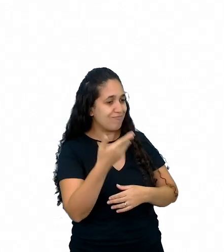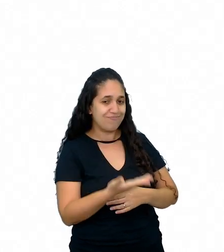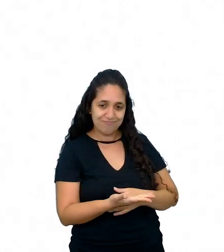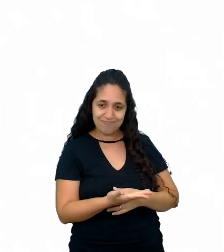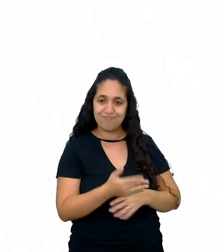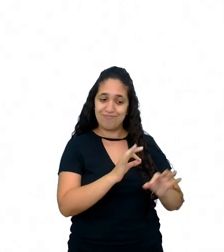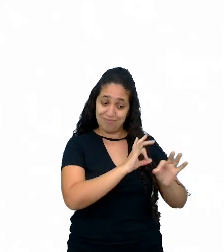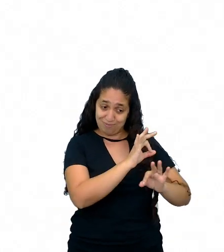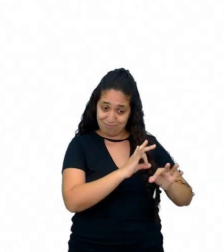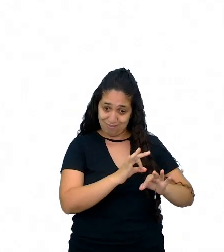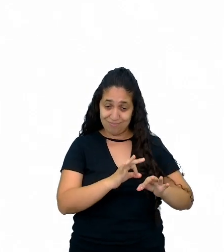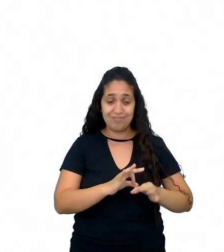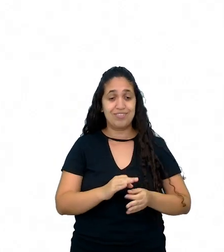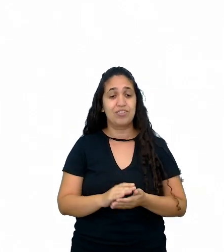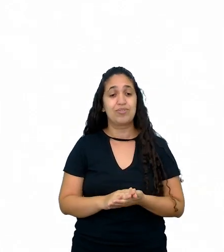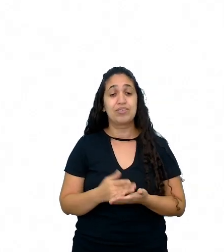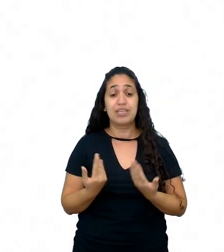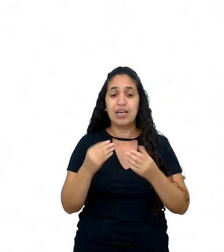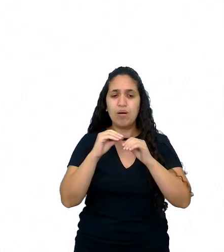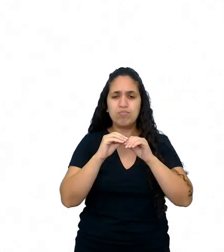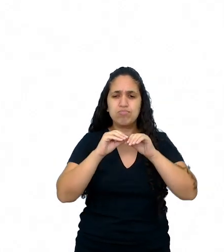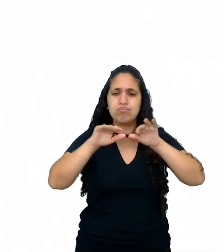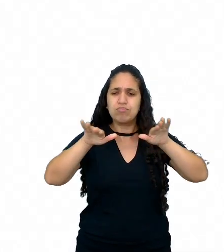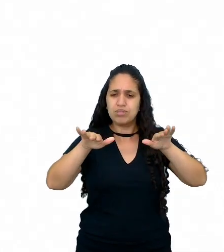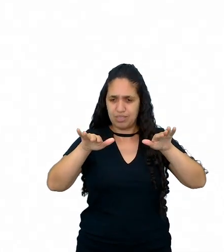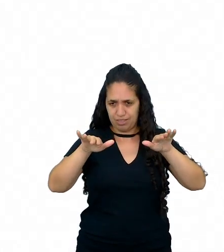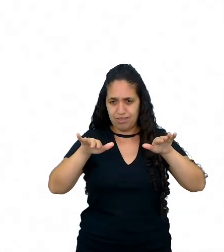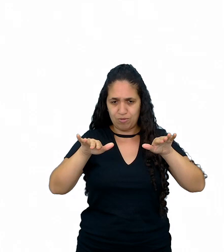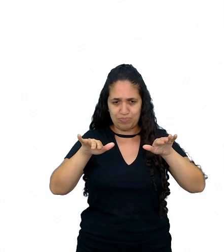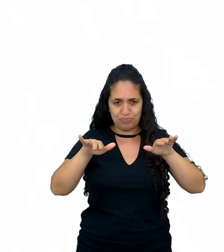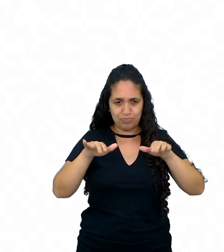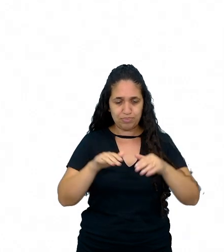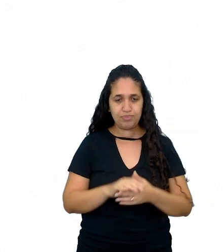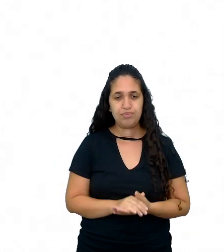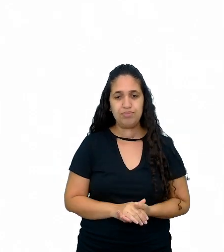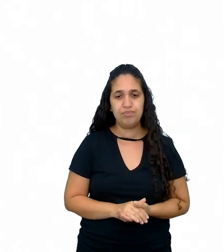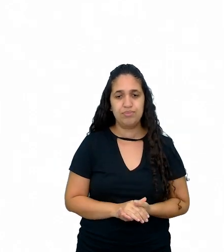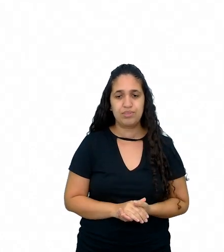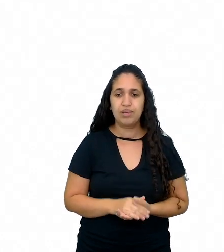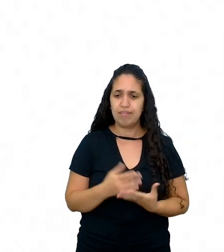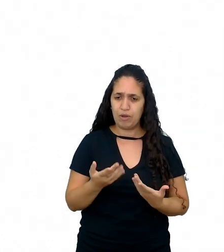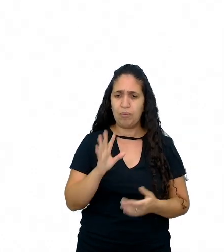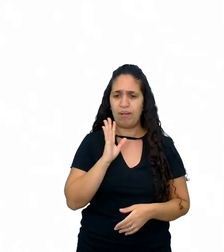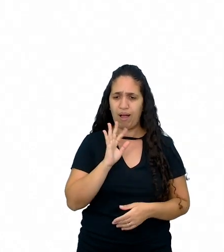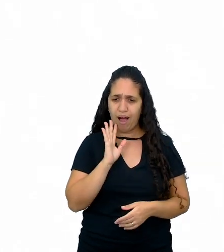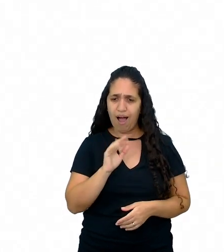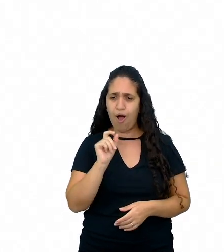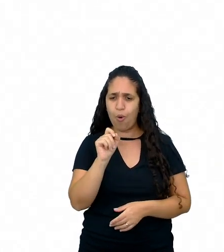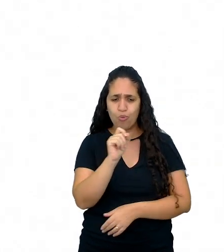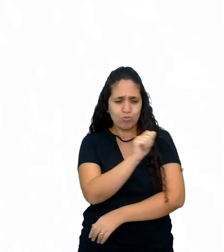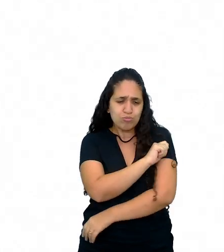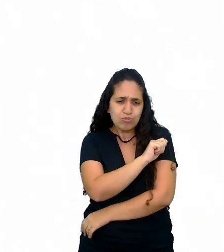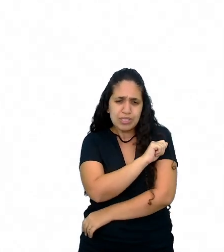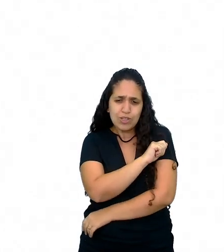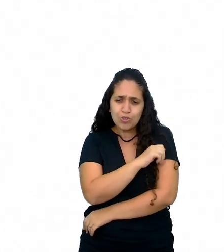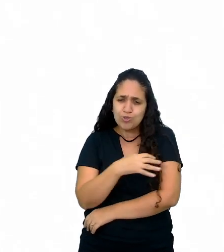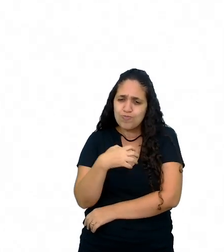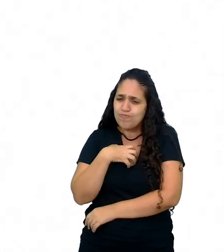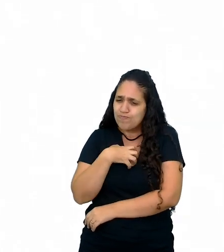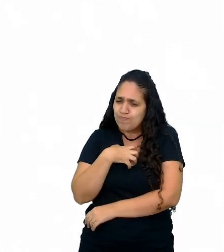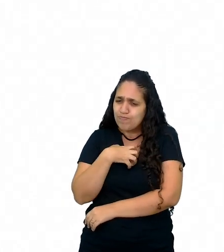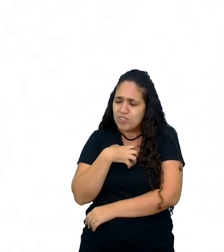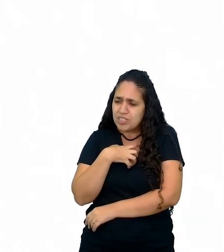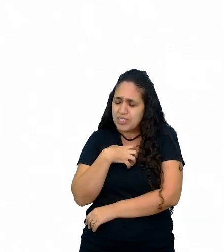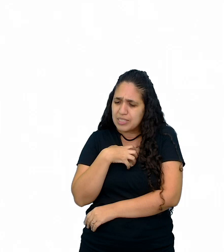tá? E a publicação do produto. Aqui é bem bacana quando eles se sentem, quando eles conseguem